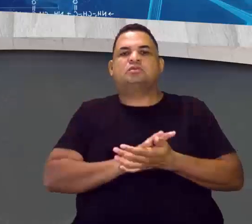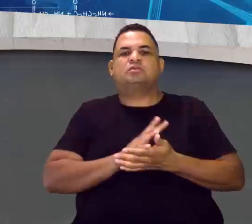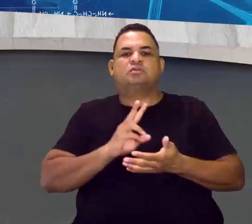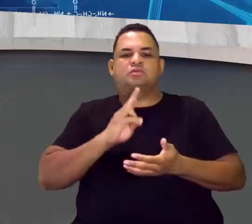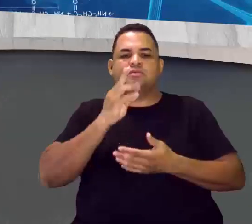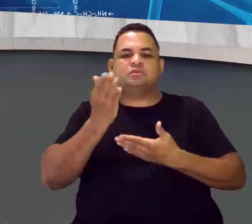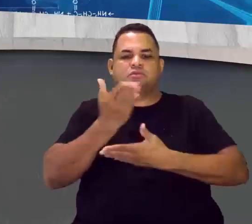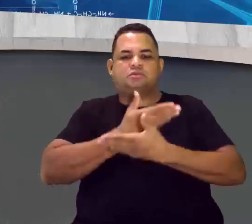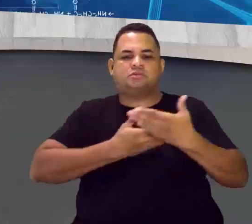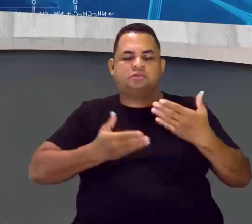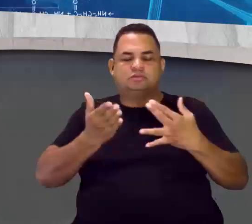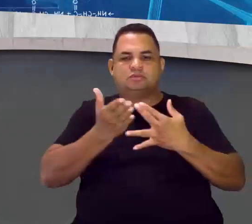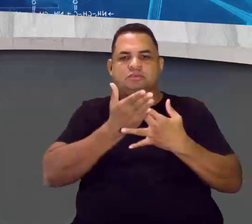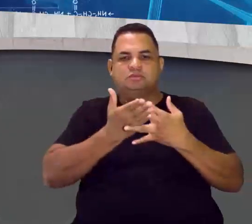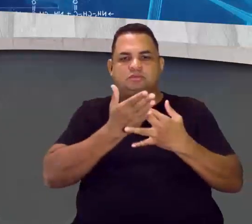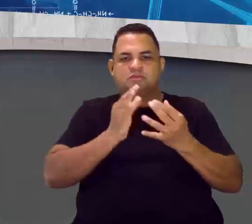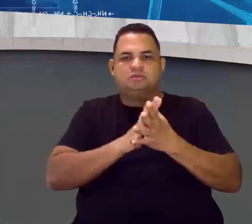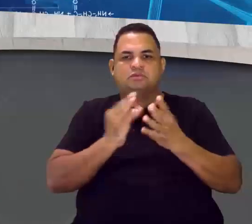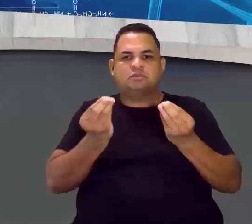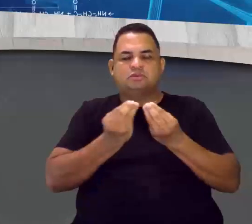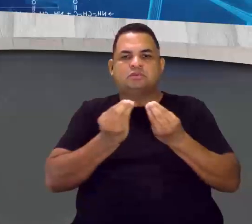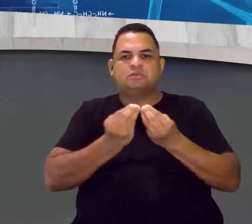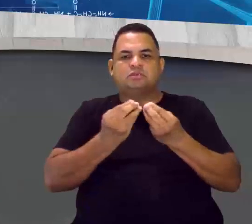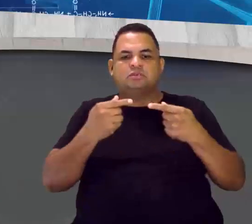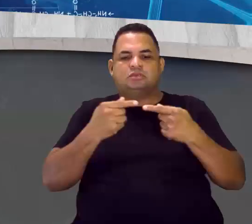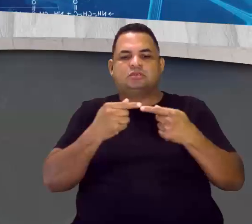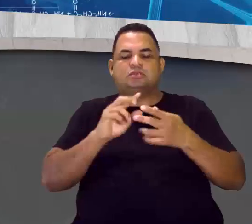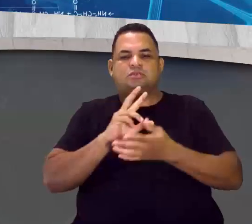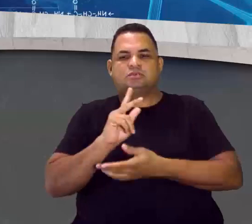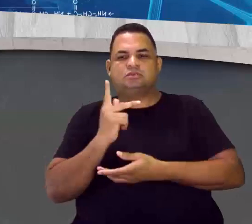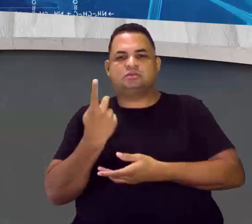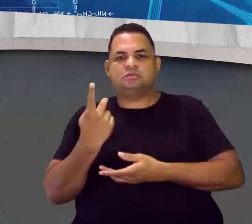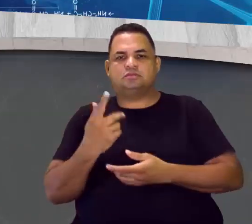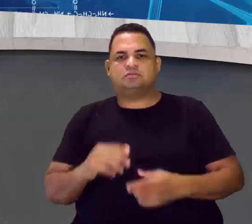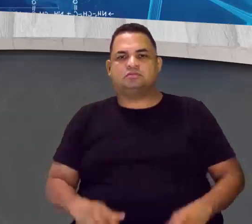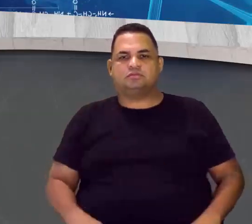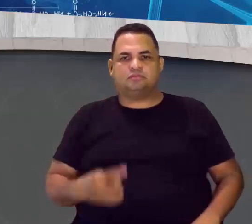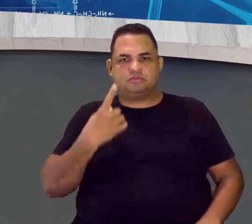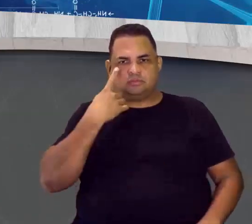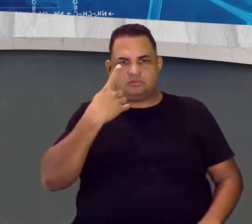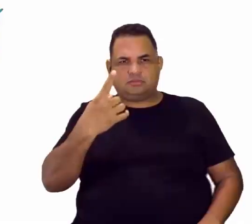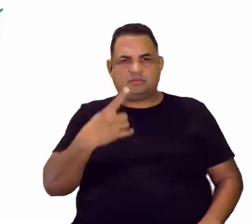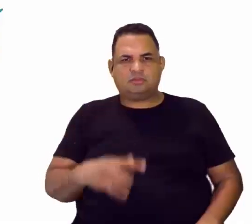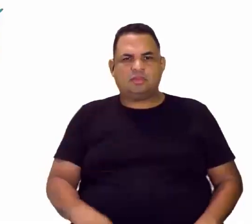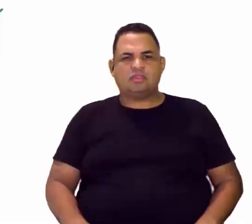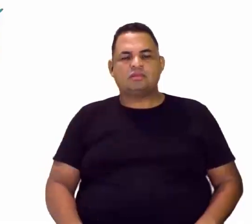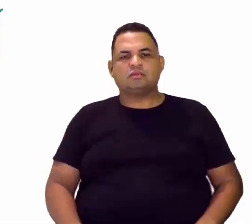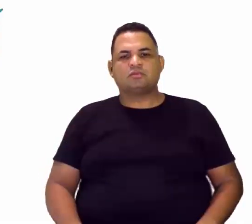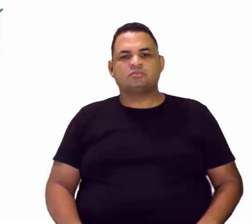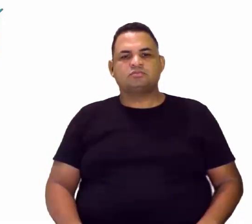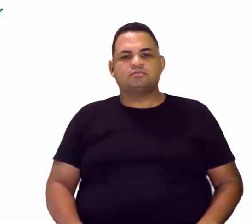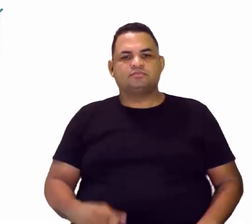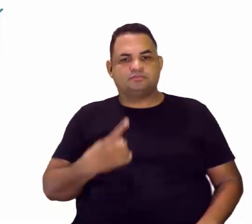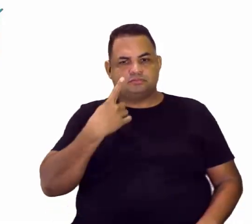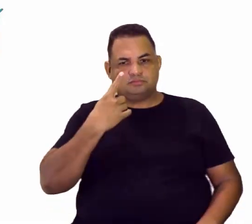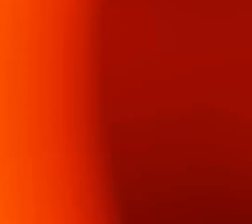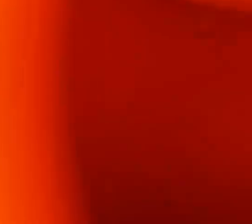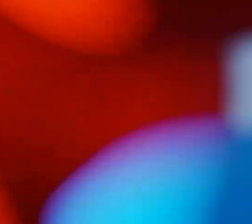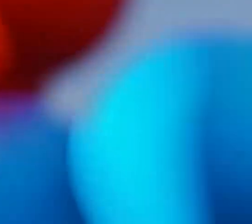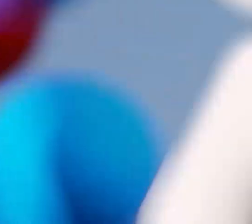força de interação molecular denominada ligação de hidrogênio. Vamos ler então? E aí se liga aí no